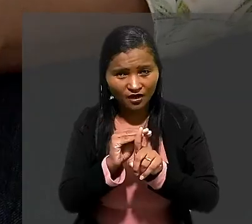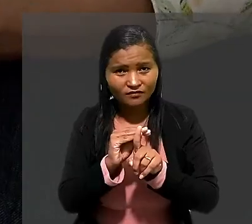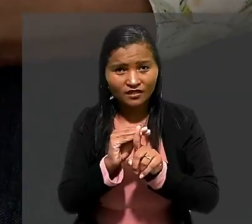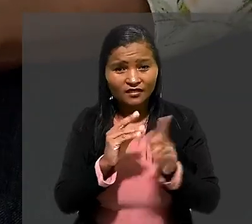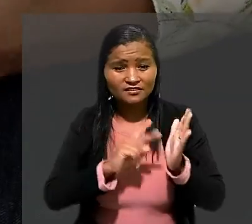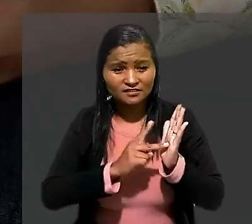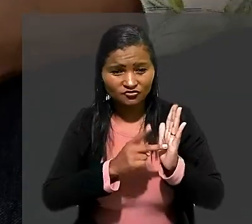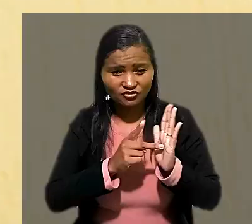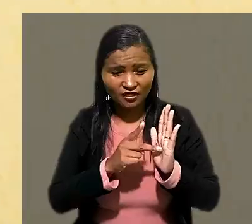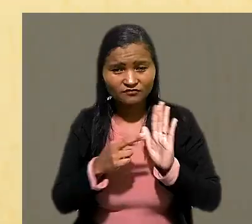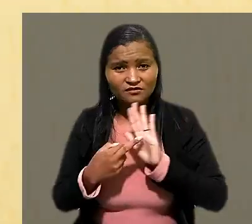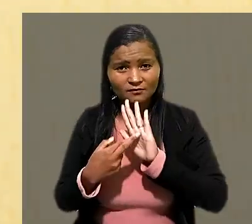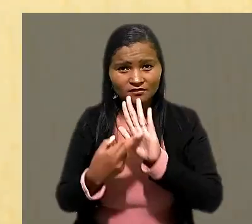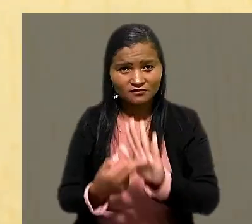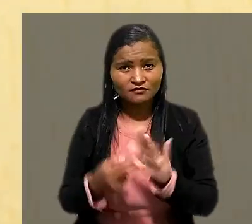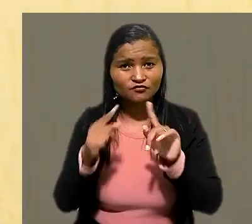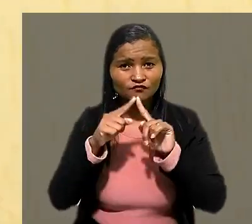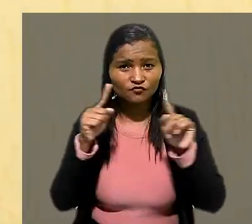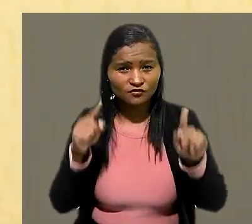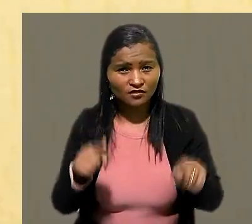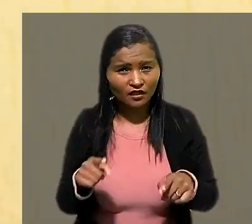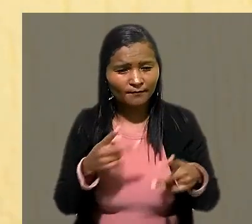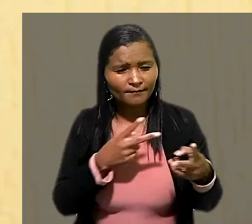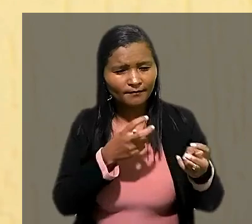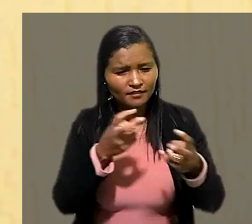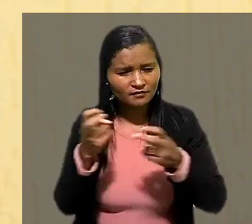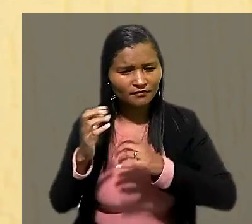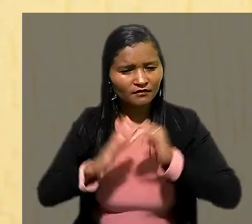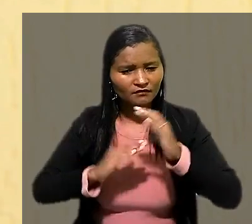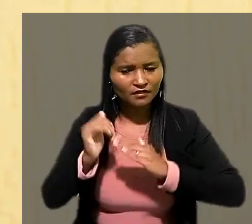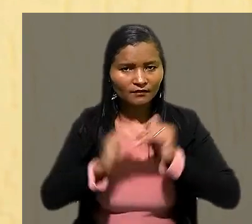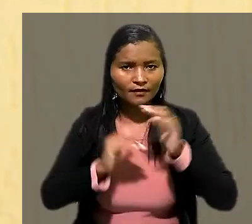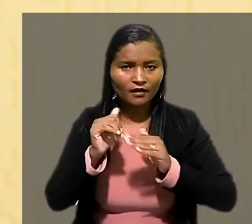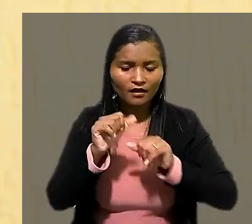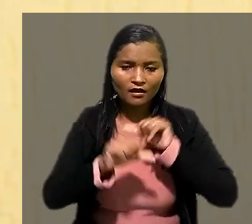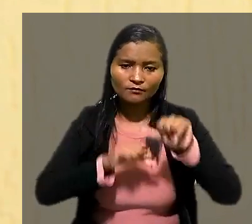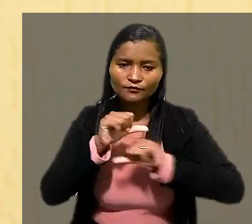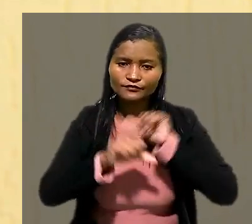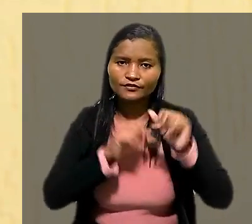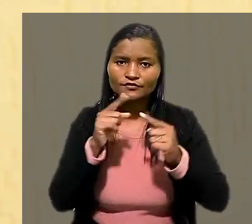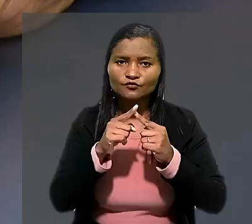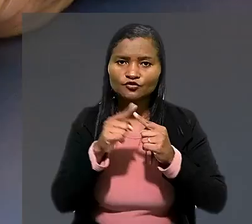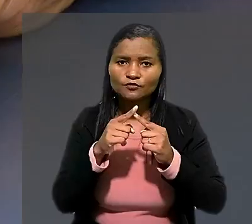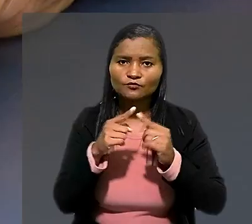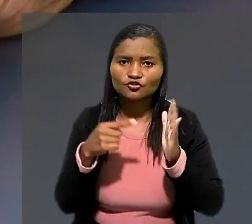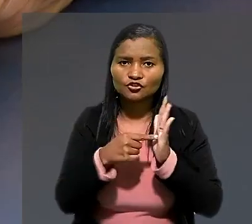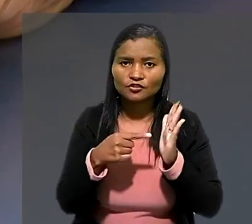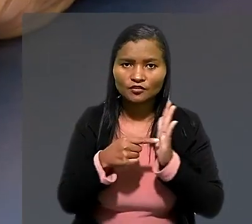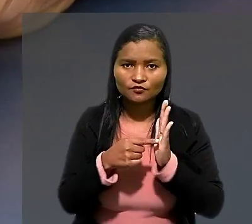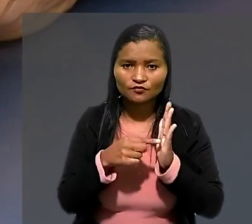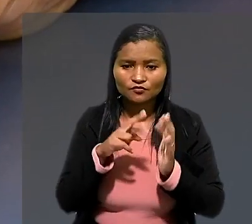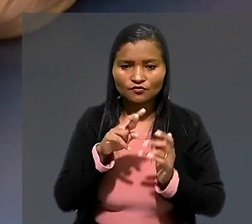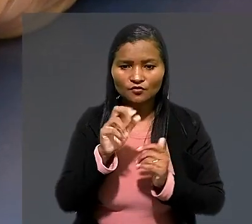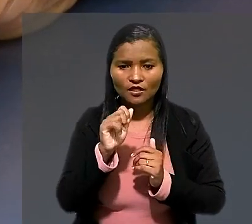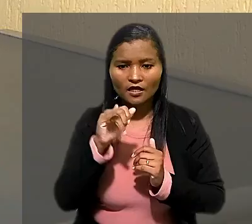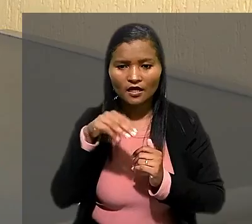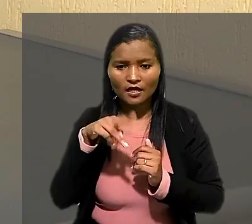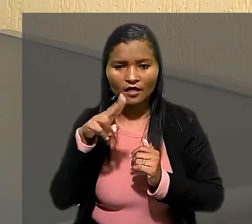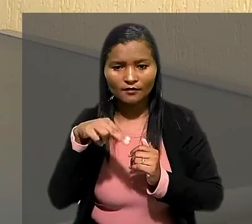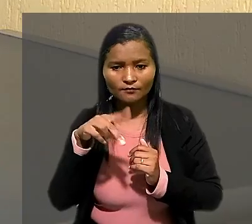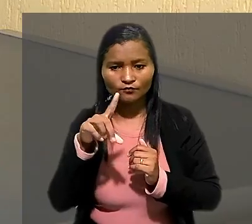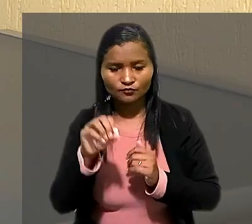e sexual. Entidades sindicais, representantes dos empregados perceberam na prática a mudança nos tipos de